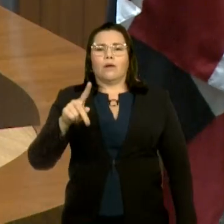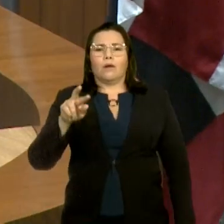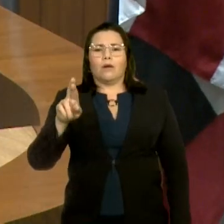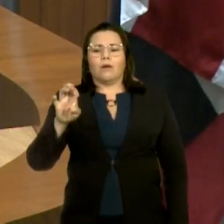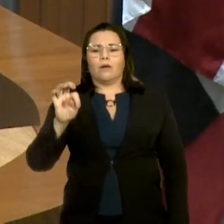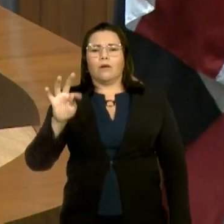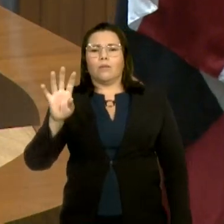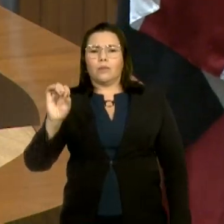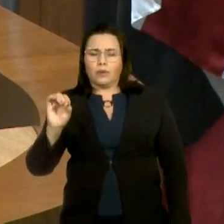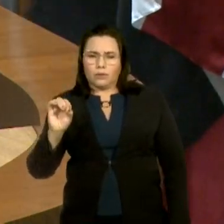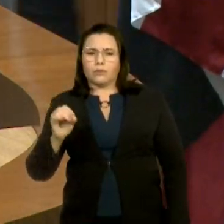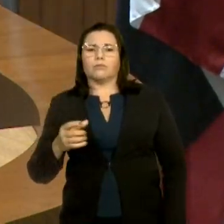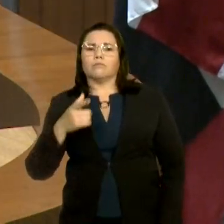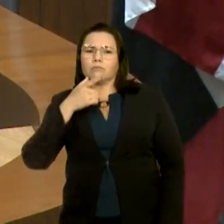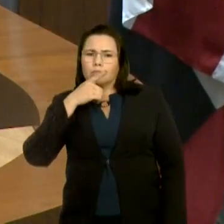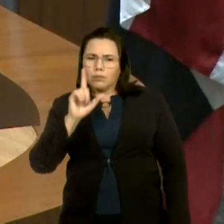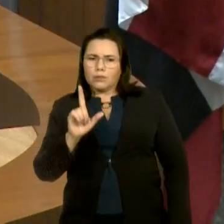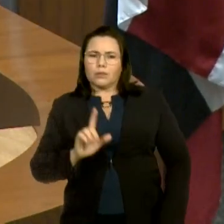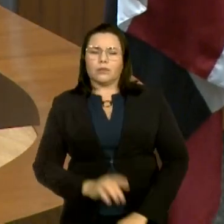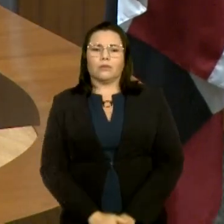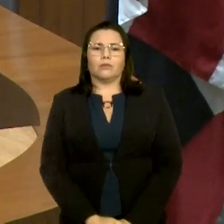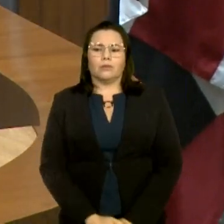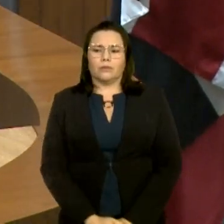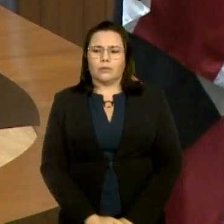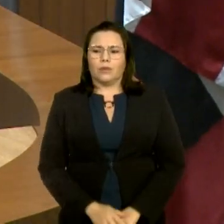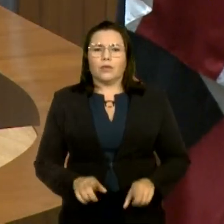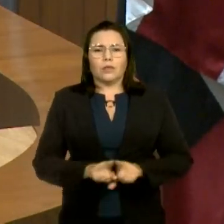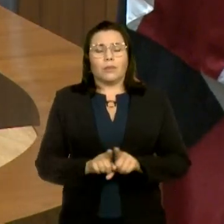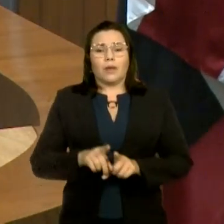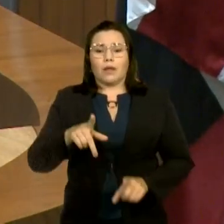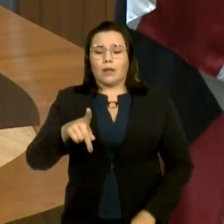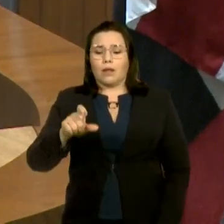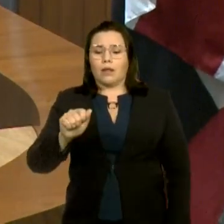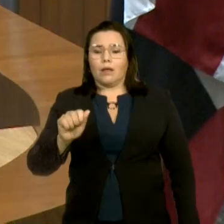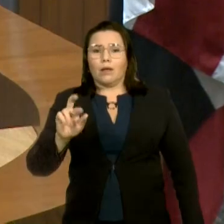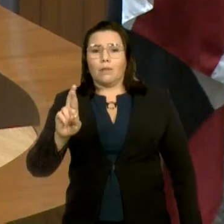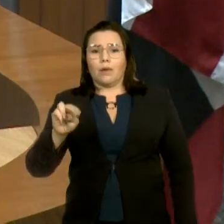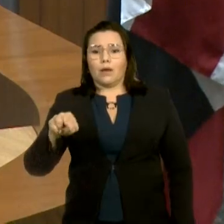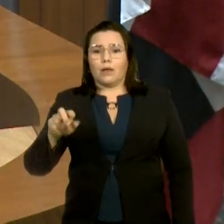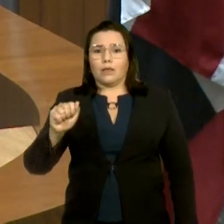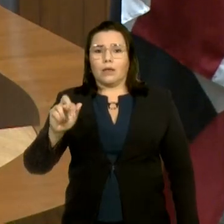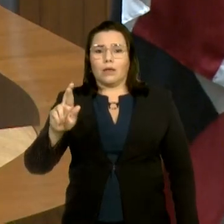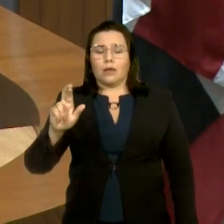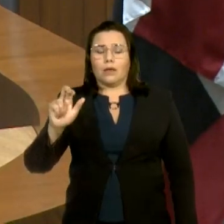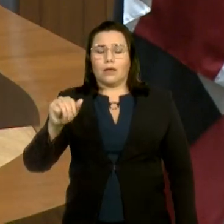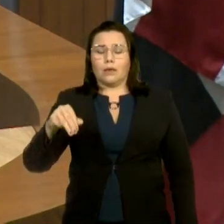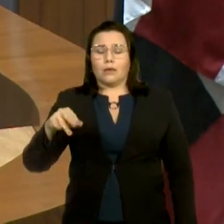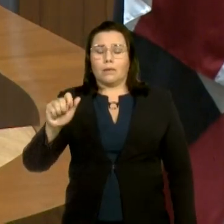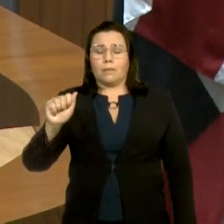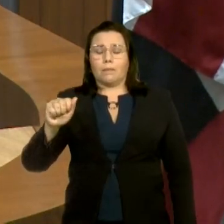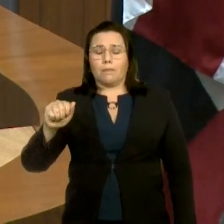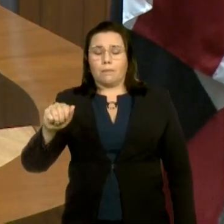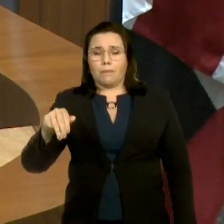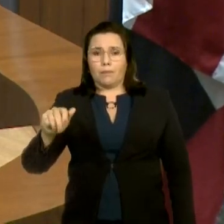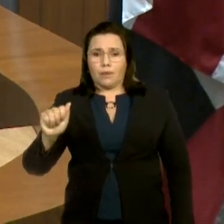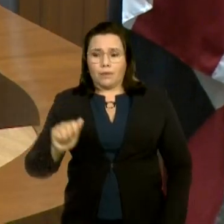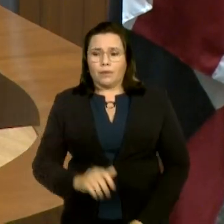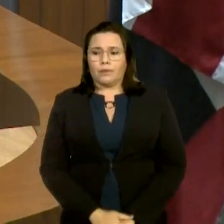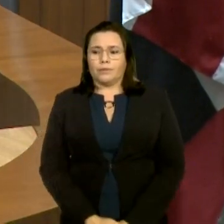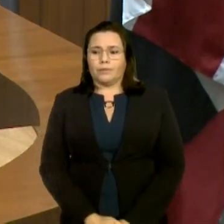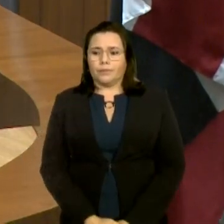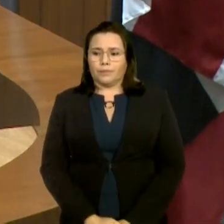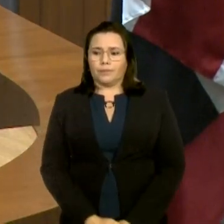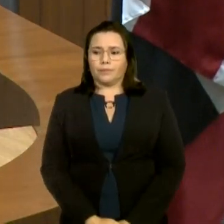larga maioria assim como Parnarama o Juvenal foi eleito com decisivo apoio do prefeito raminho